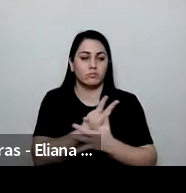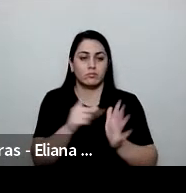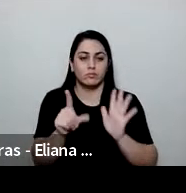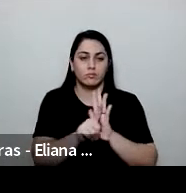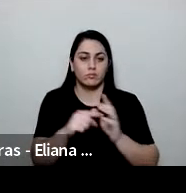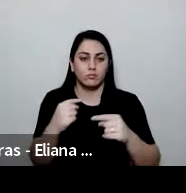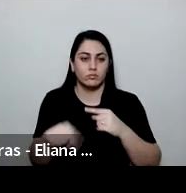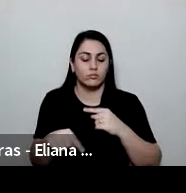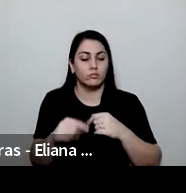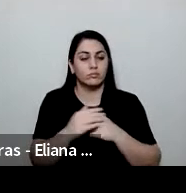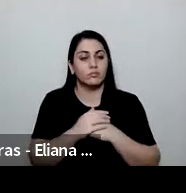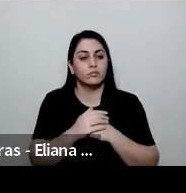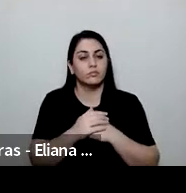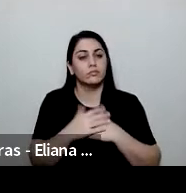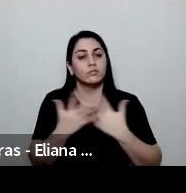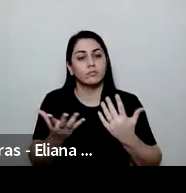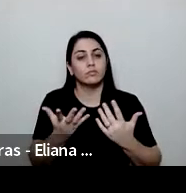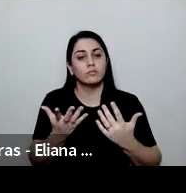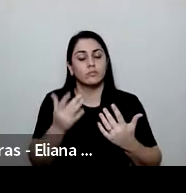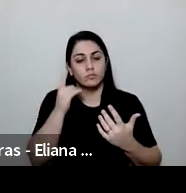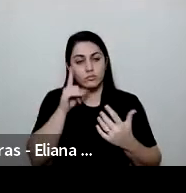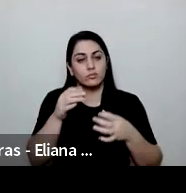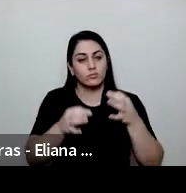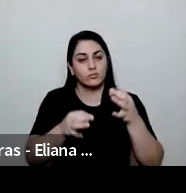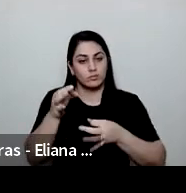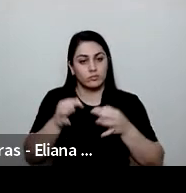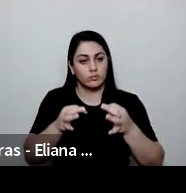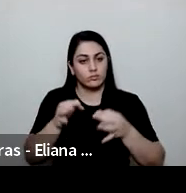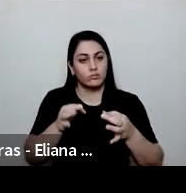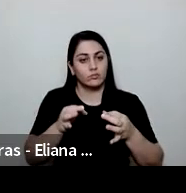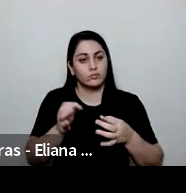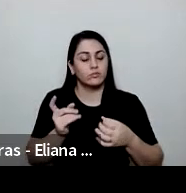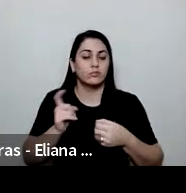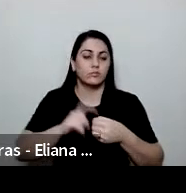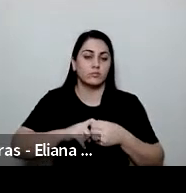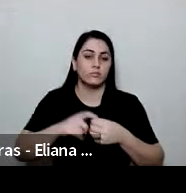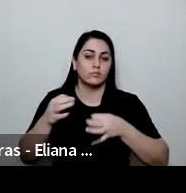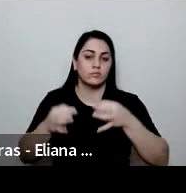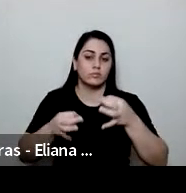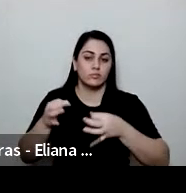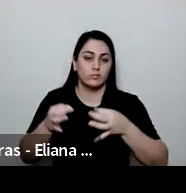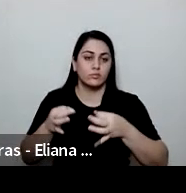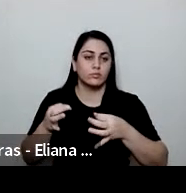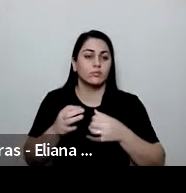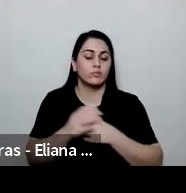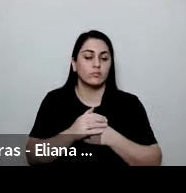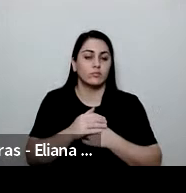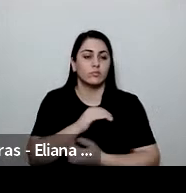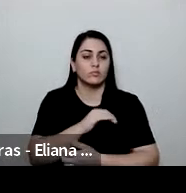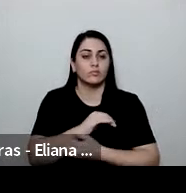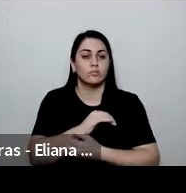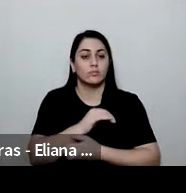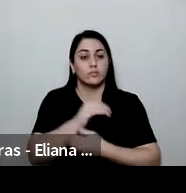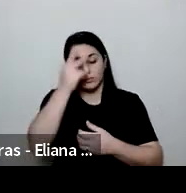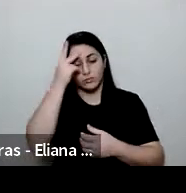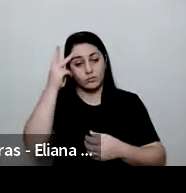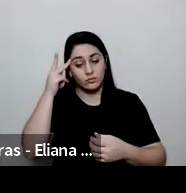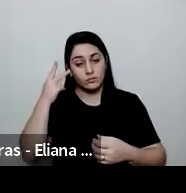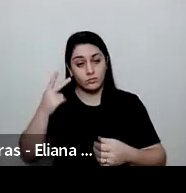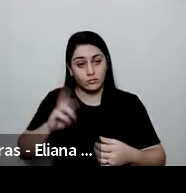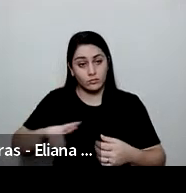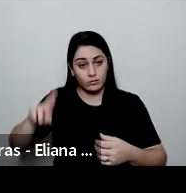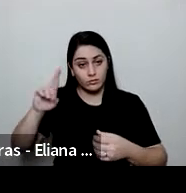Ah pois vem para que se efetue o juízo de valor sobre assento ao vivo jurídico entra recorrentes proprietários dos veículos